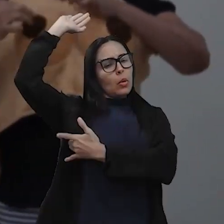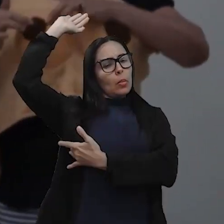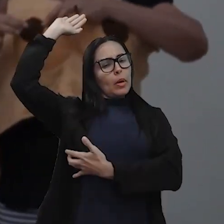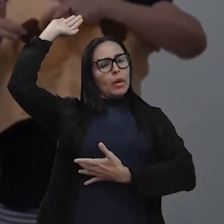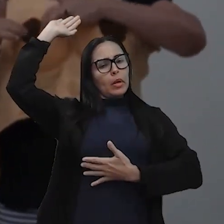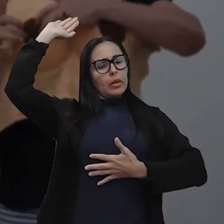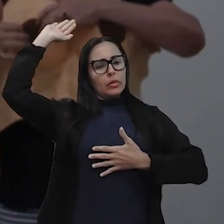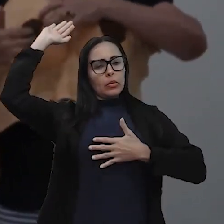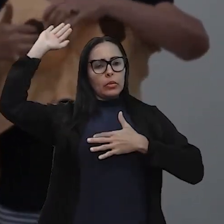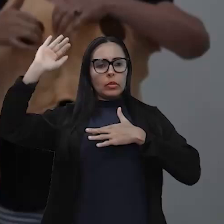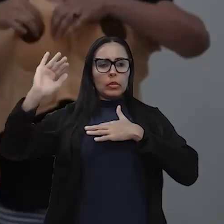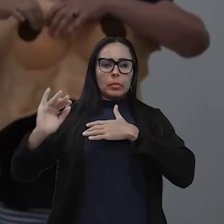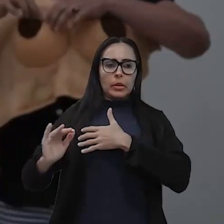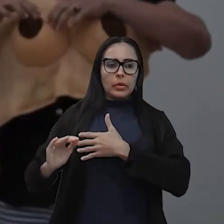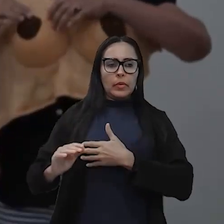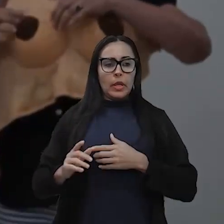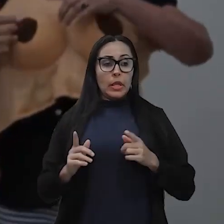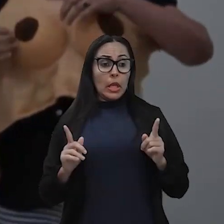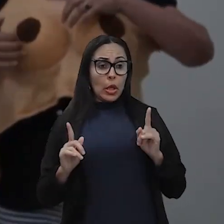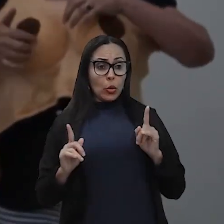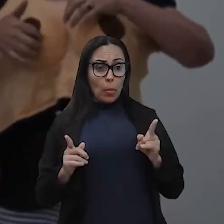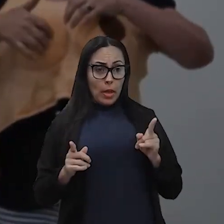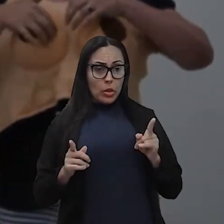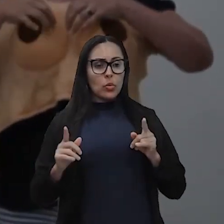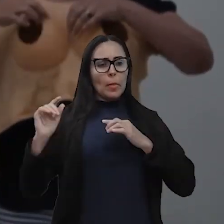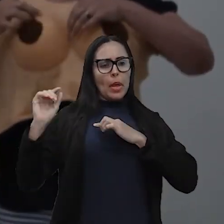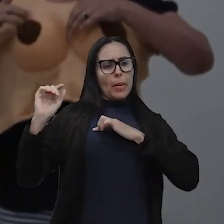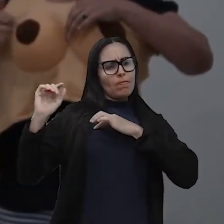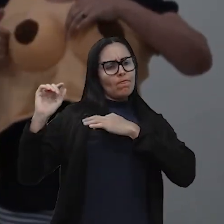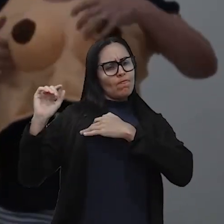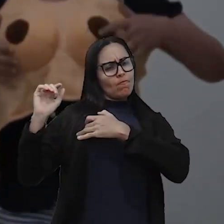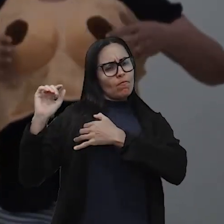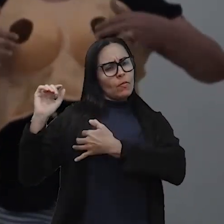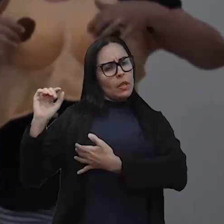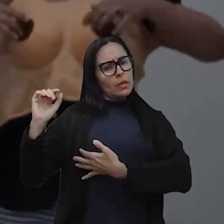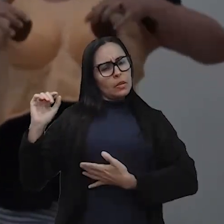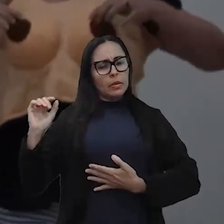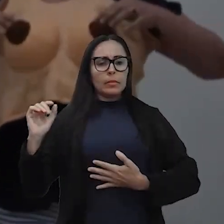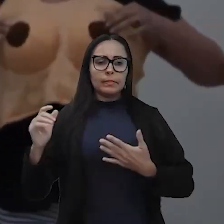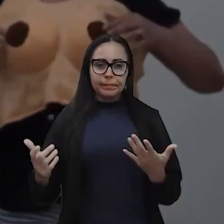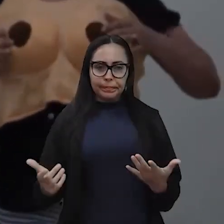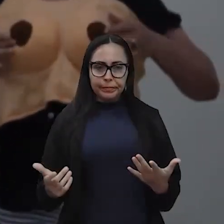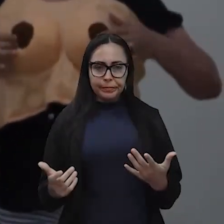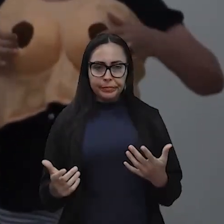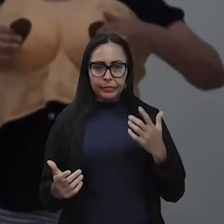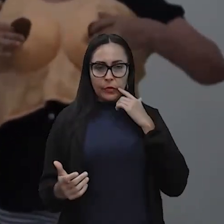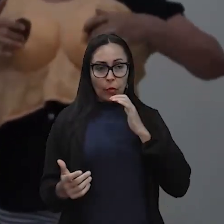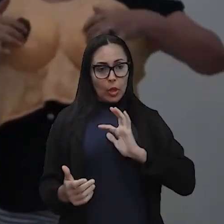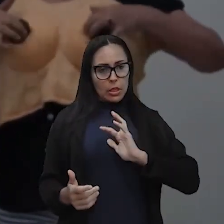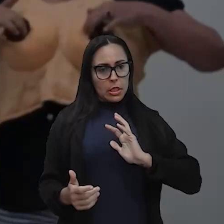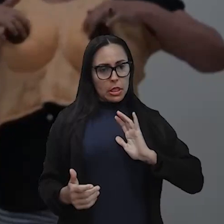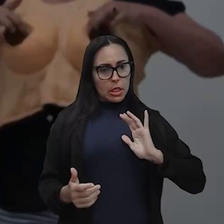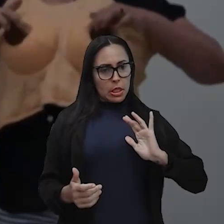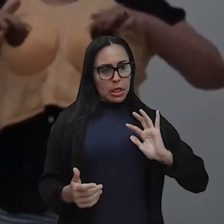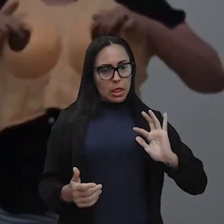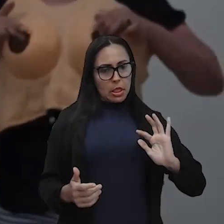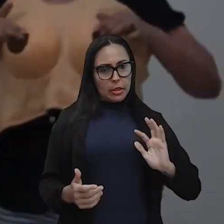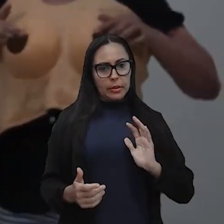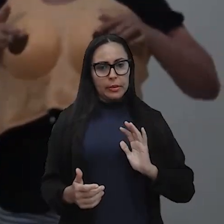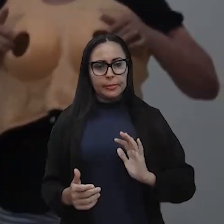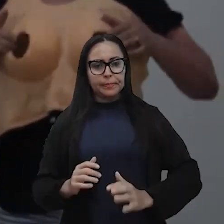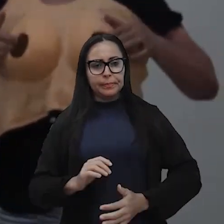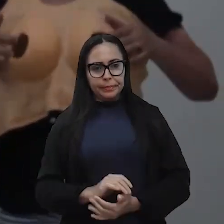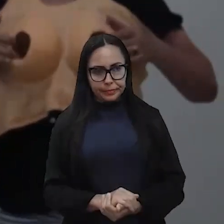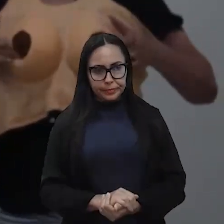até o bico do peito, fazendo assim, né? Fazendo assim. Certo, assim, como se estivesse tocando o